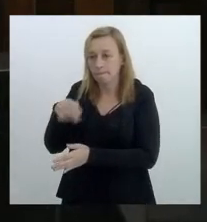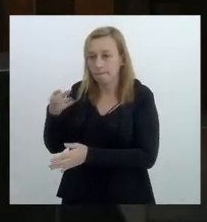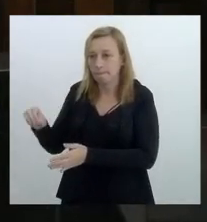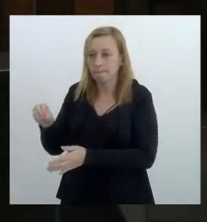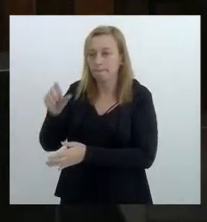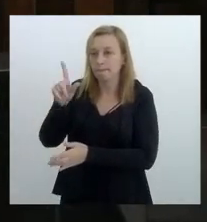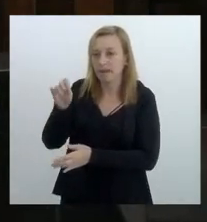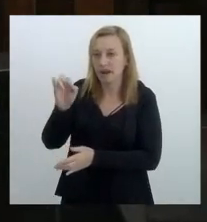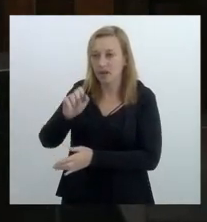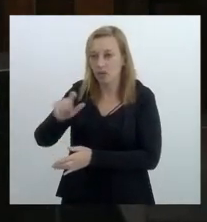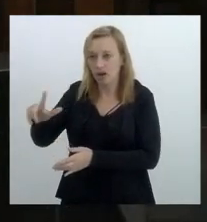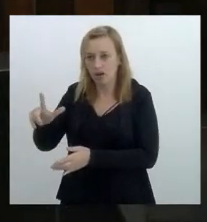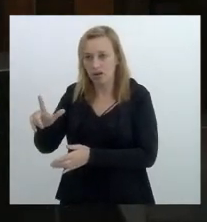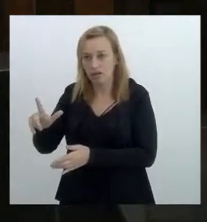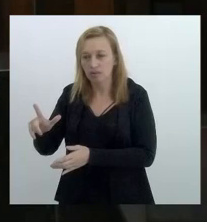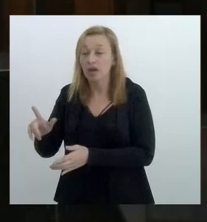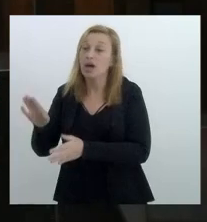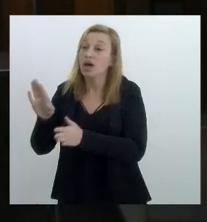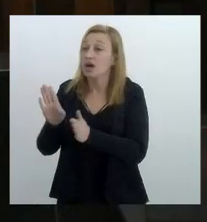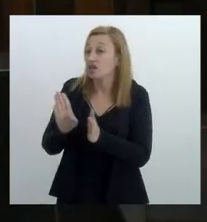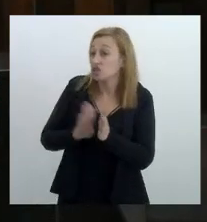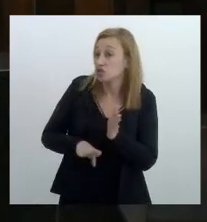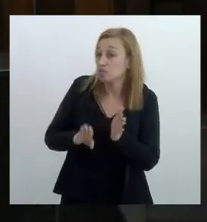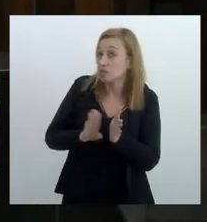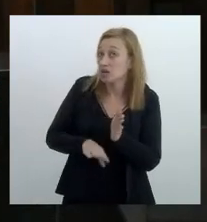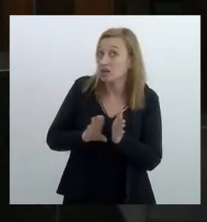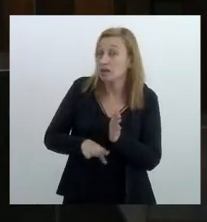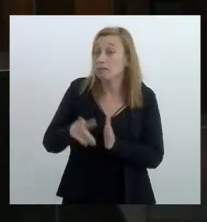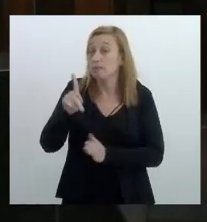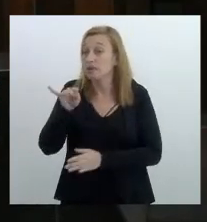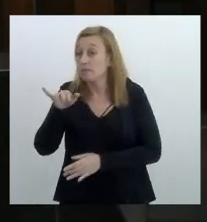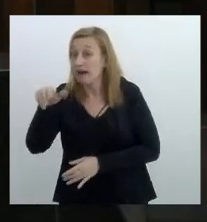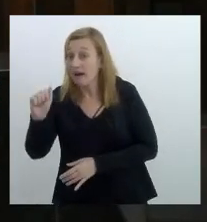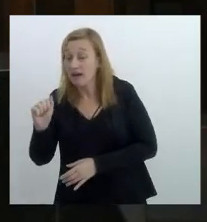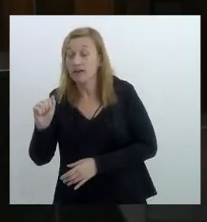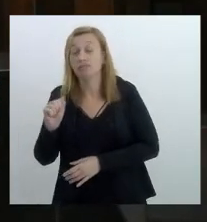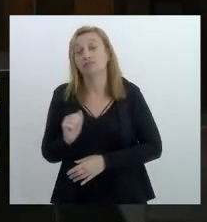Isso é considerado despesa primária? É considerado